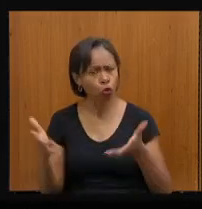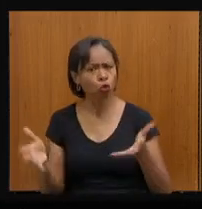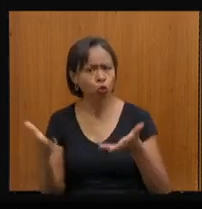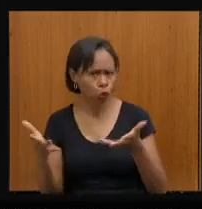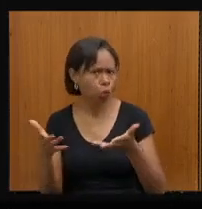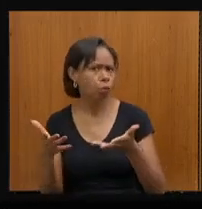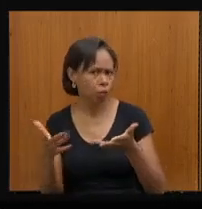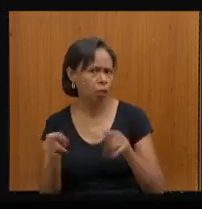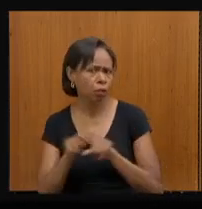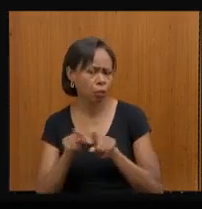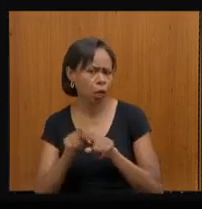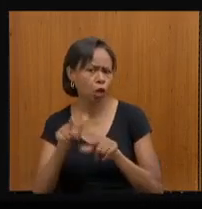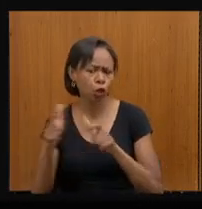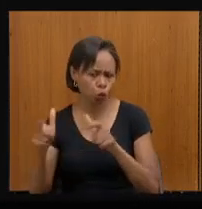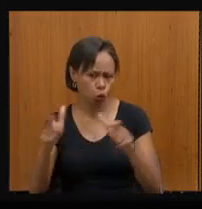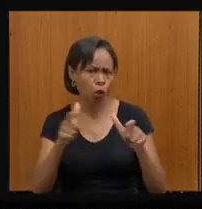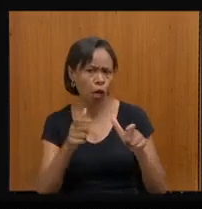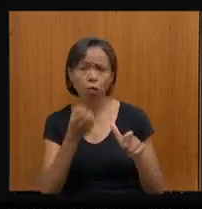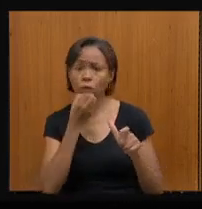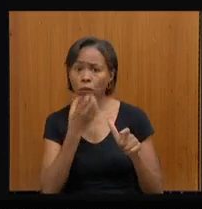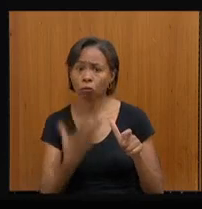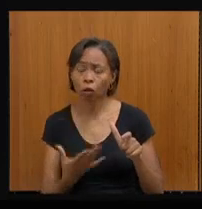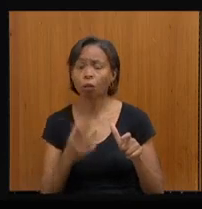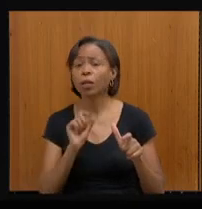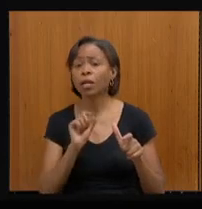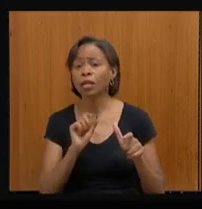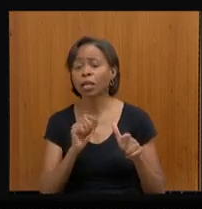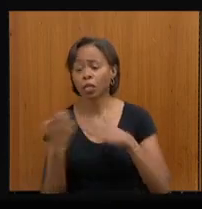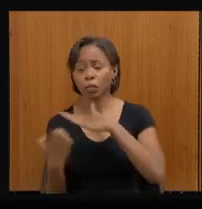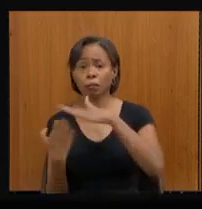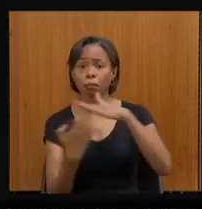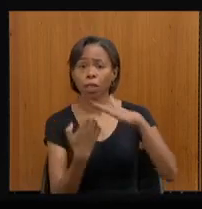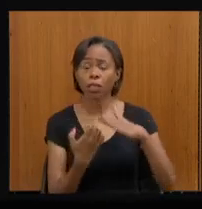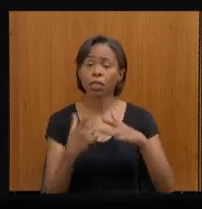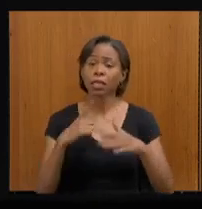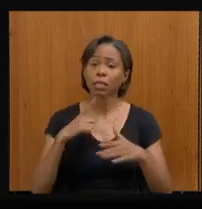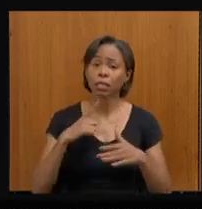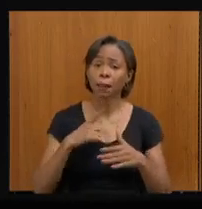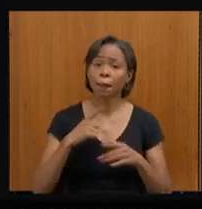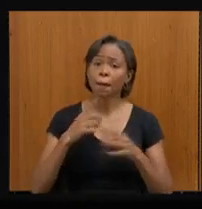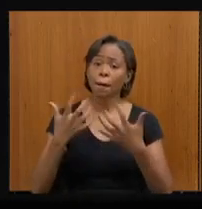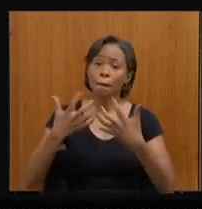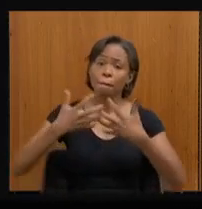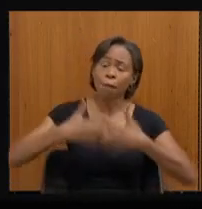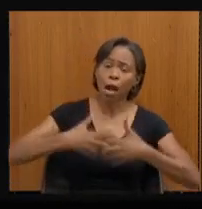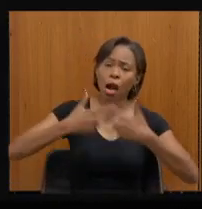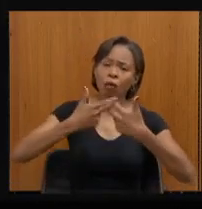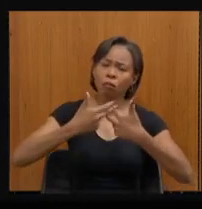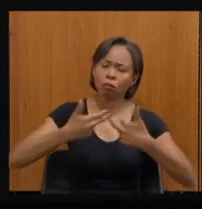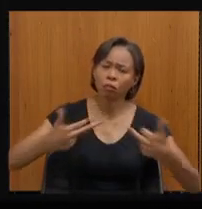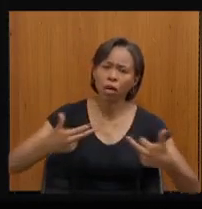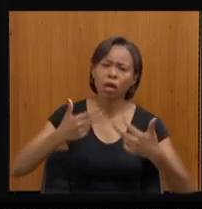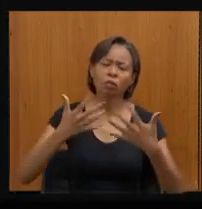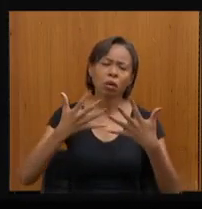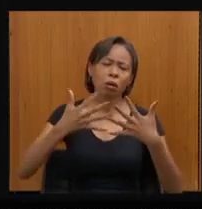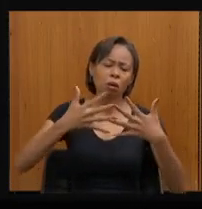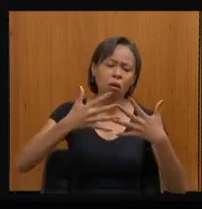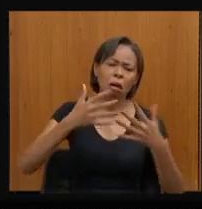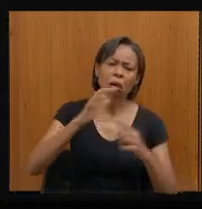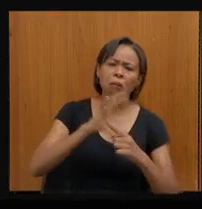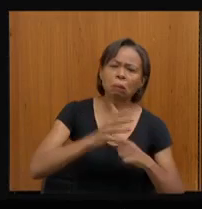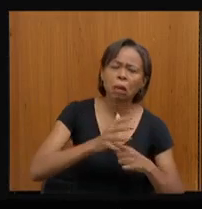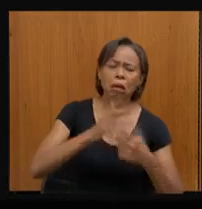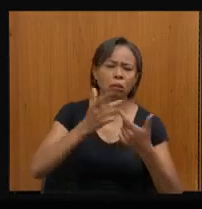favorável aos fornecedores de máquinas equipamentos para os projetos de hidrogênio Verde você vai